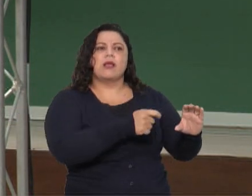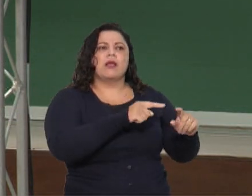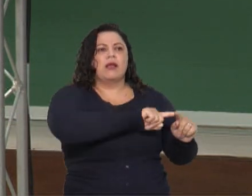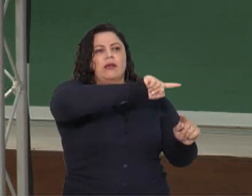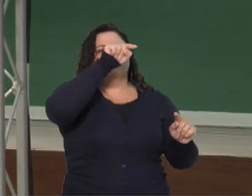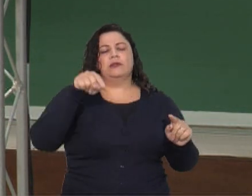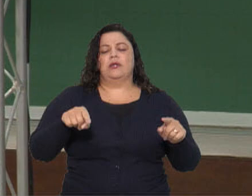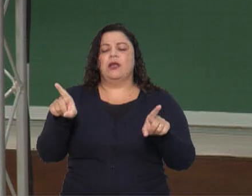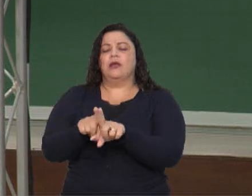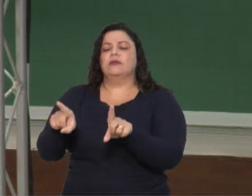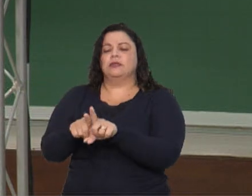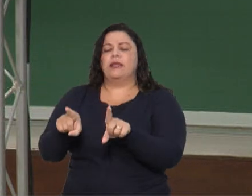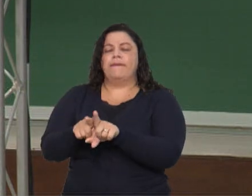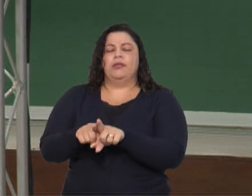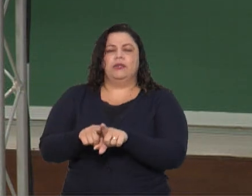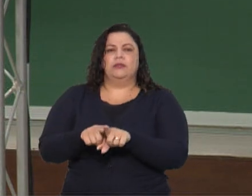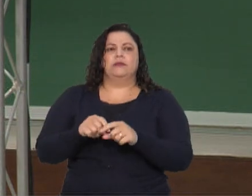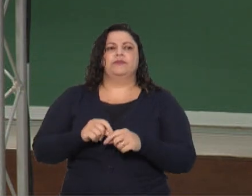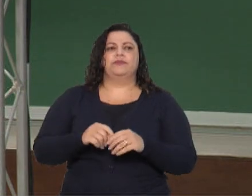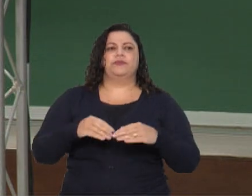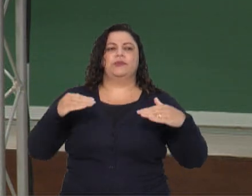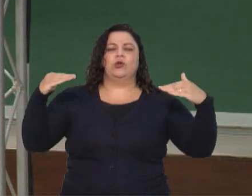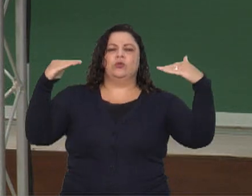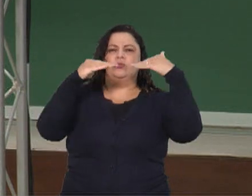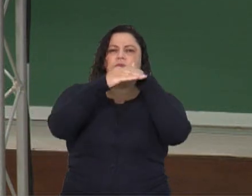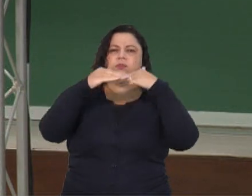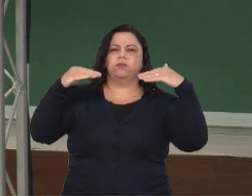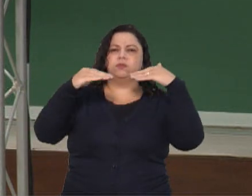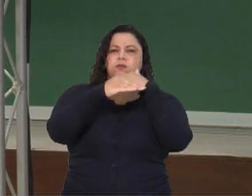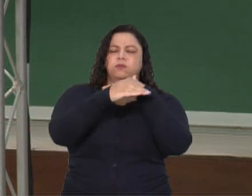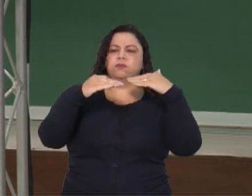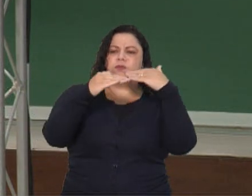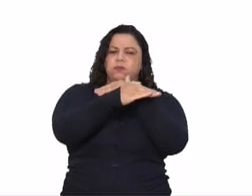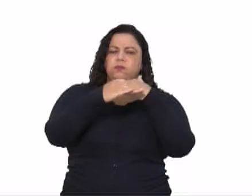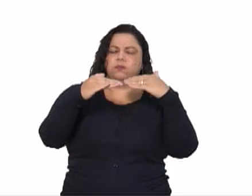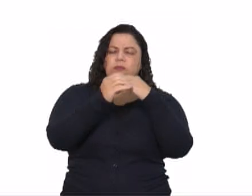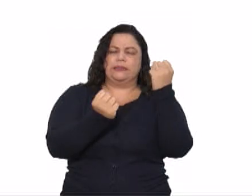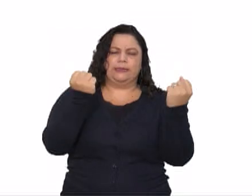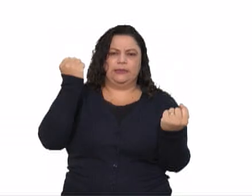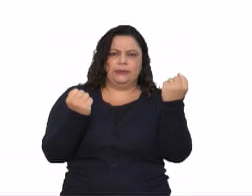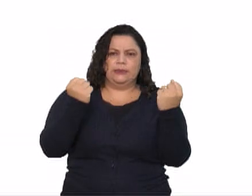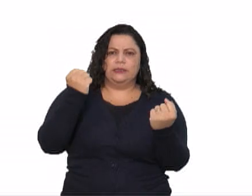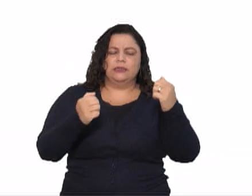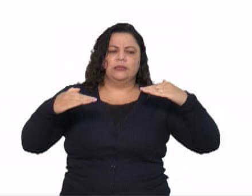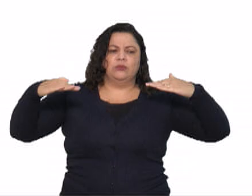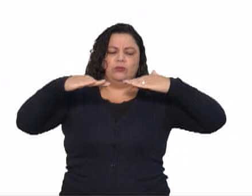também o som do trânsito, o barulho dos automóveis,